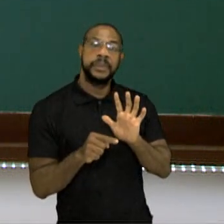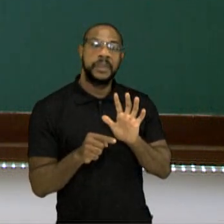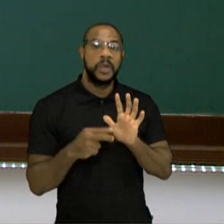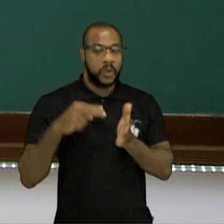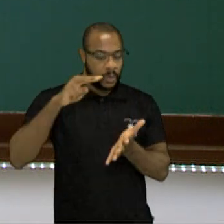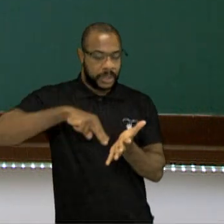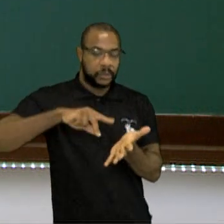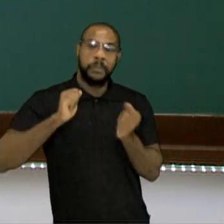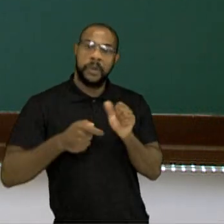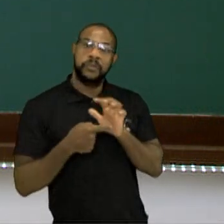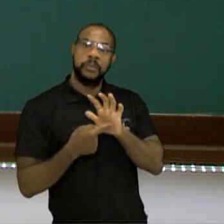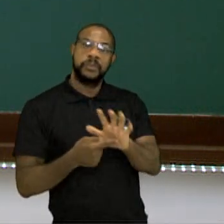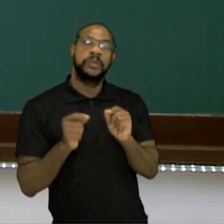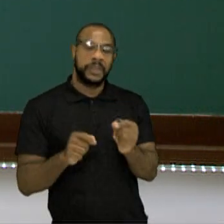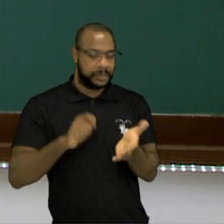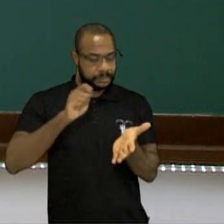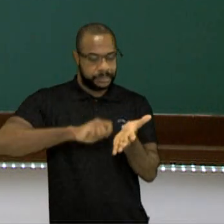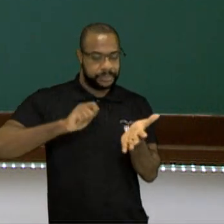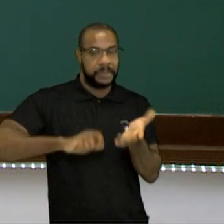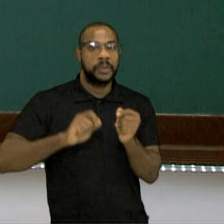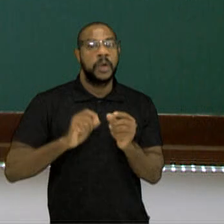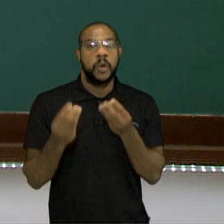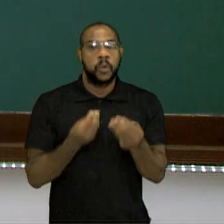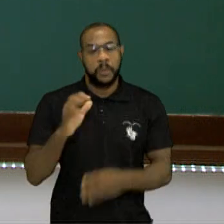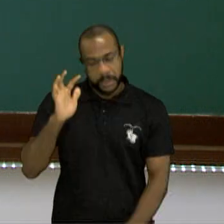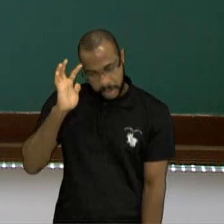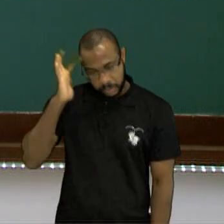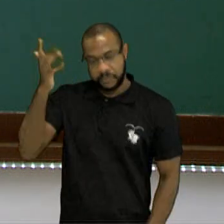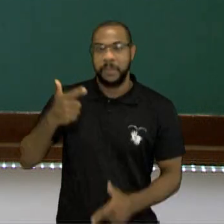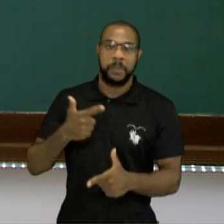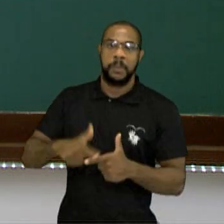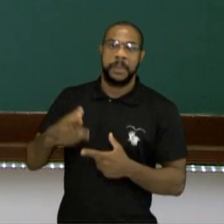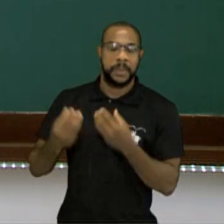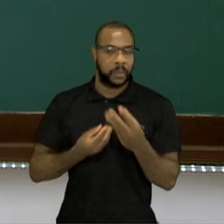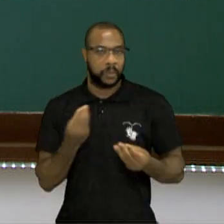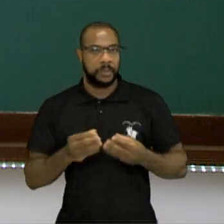pode mostrar uma solução para o problema evidenciado.